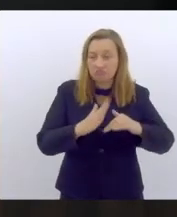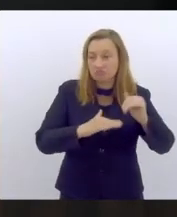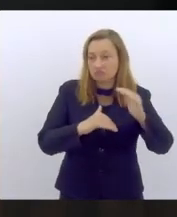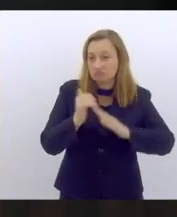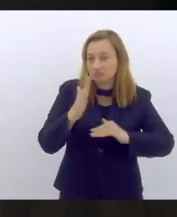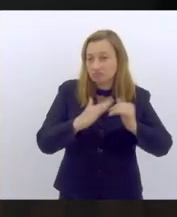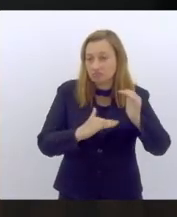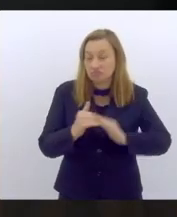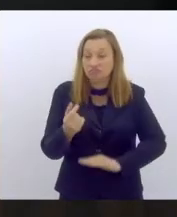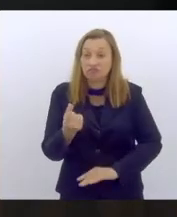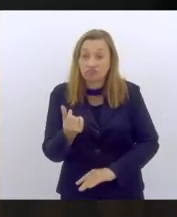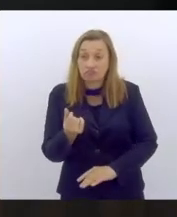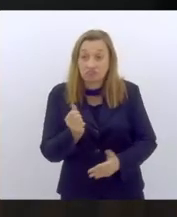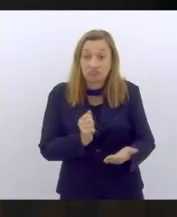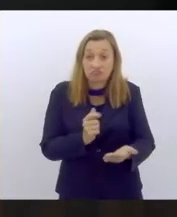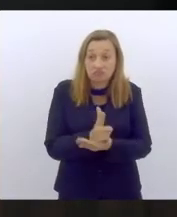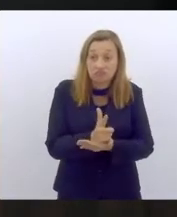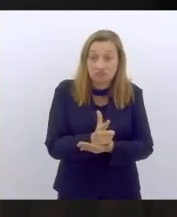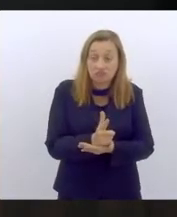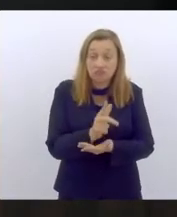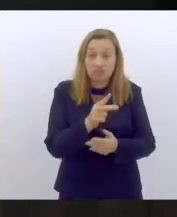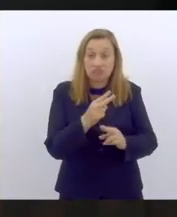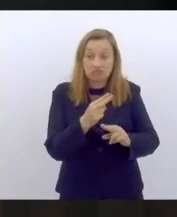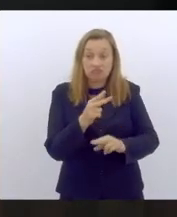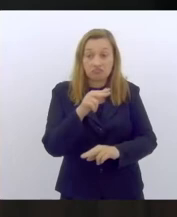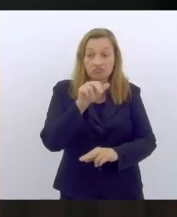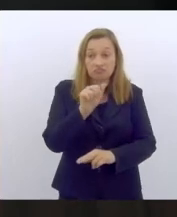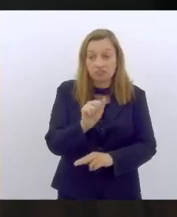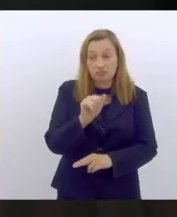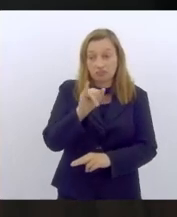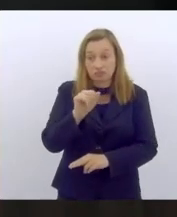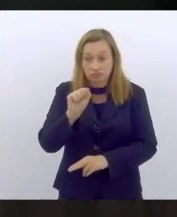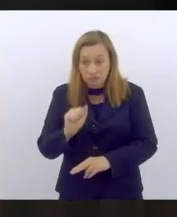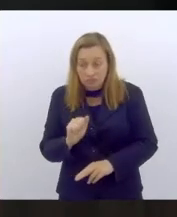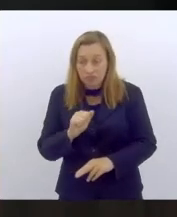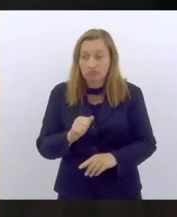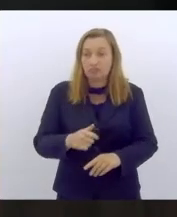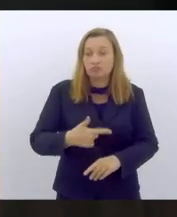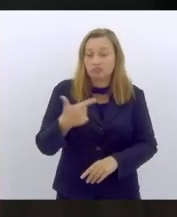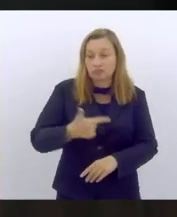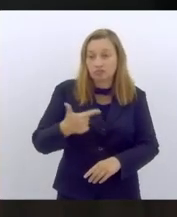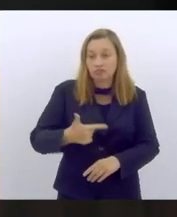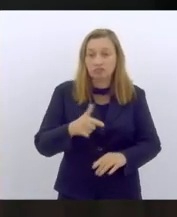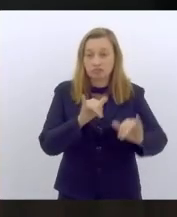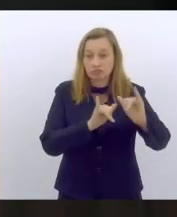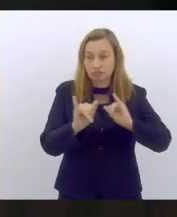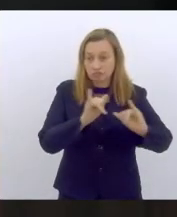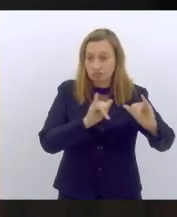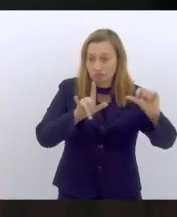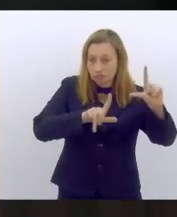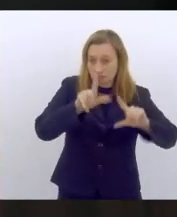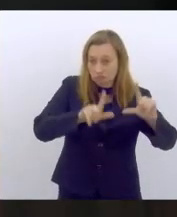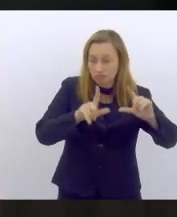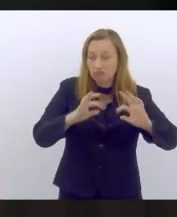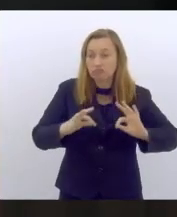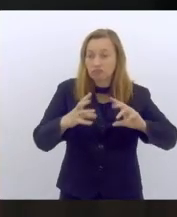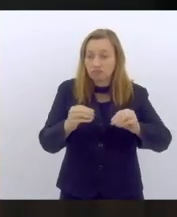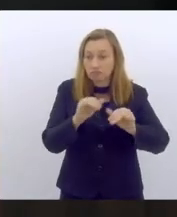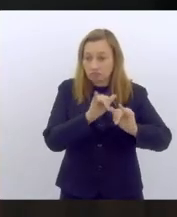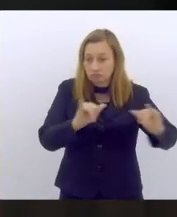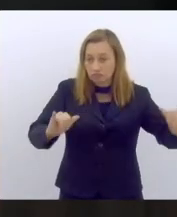cujo dinheiro foi pago na boca do caixa e que a segunda matéria colocada e segundo tudo que está sendo